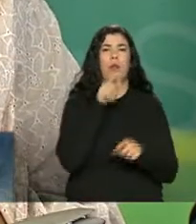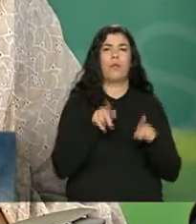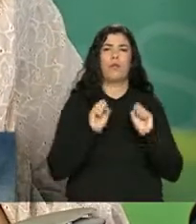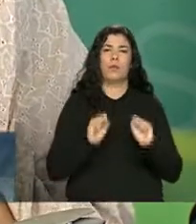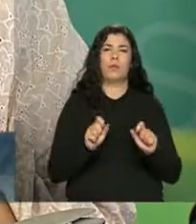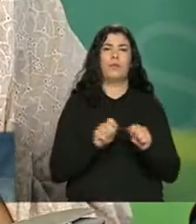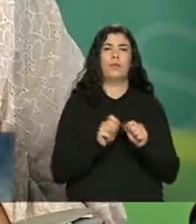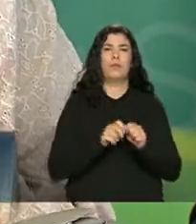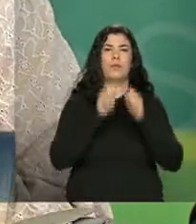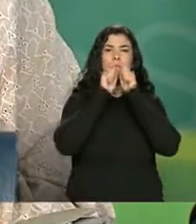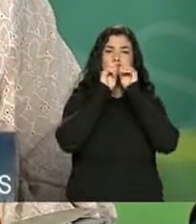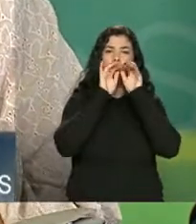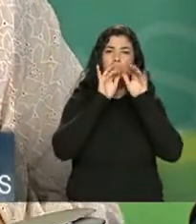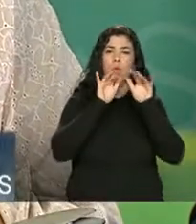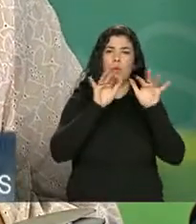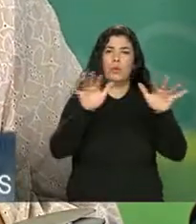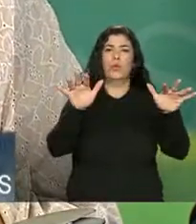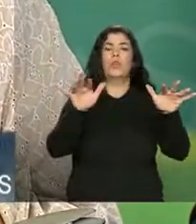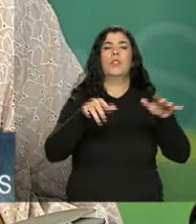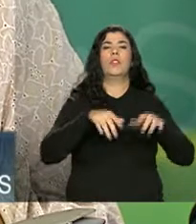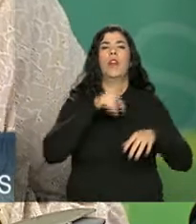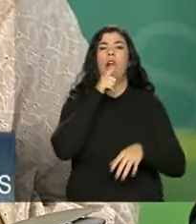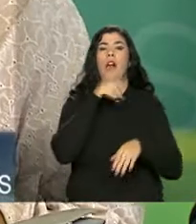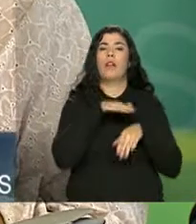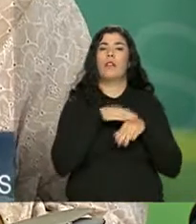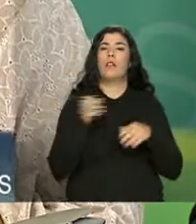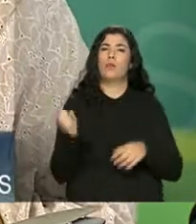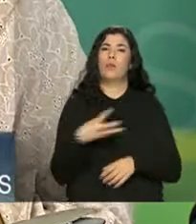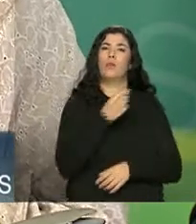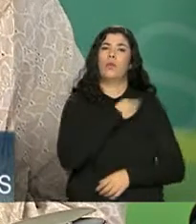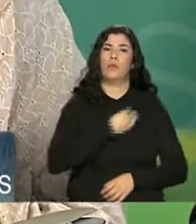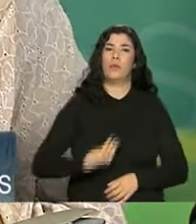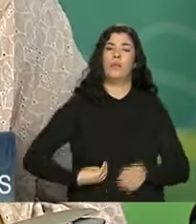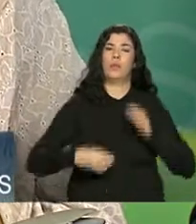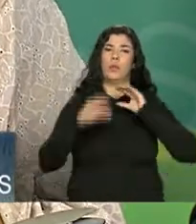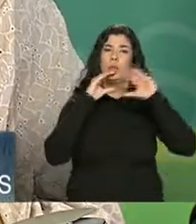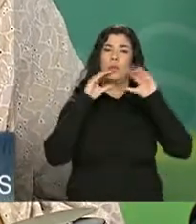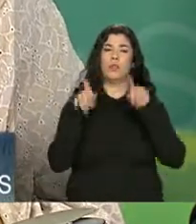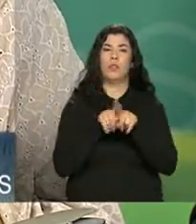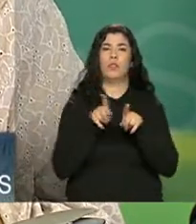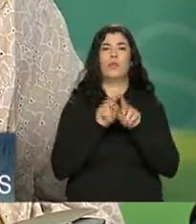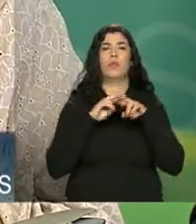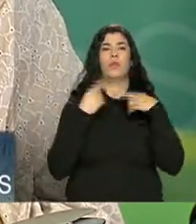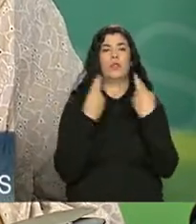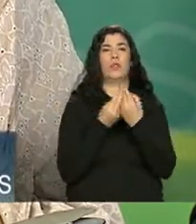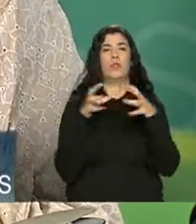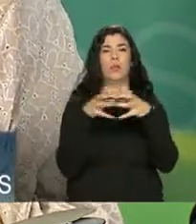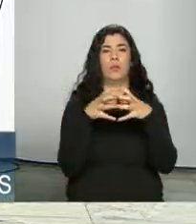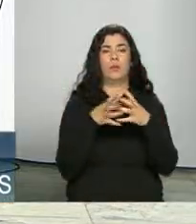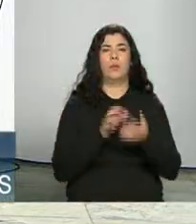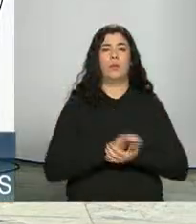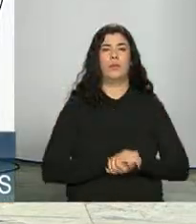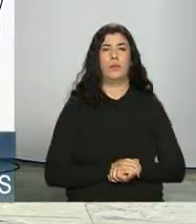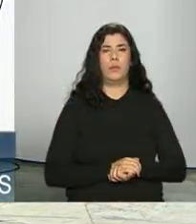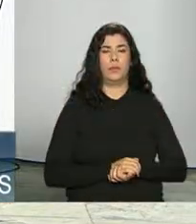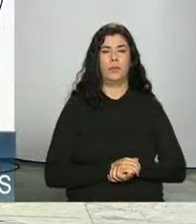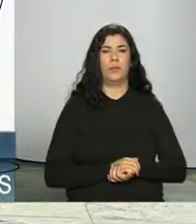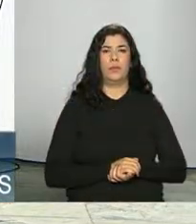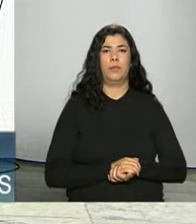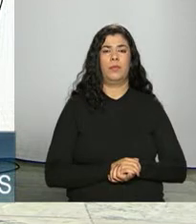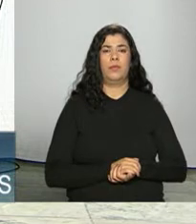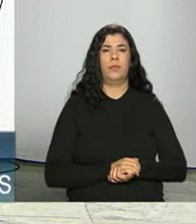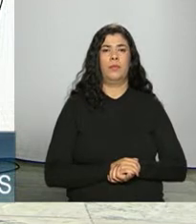fazer campanha assim de falar só agora vou conversar com o novo Ministro e em função dos resultados do nosso grupo tá bom